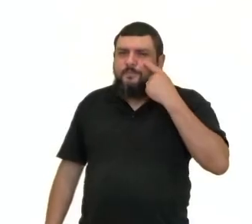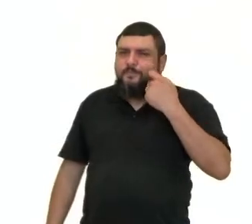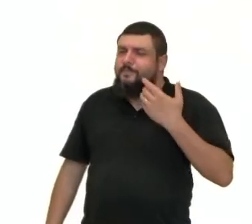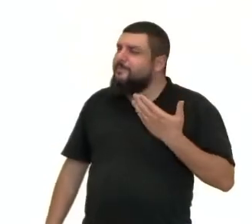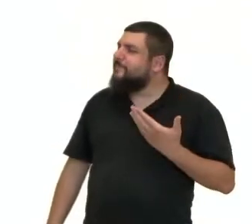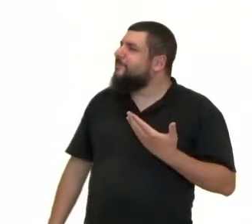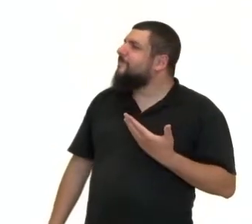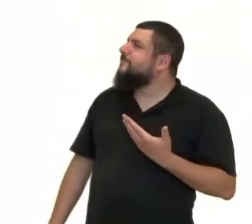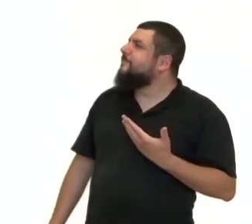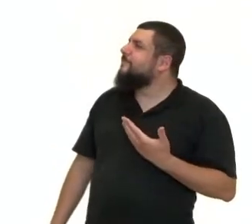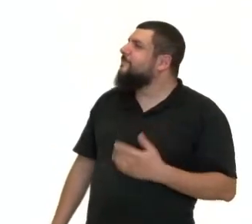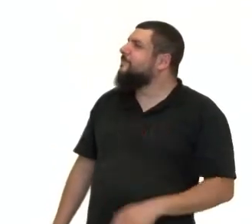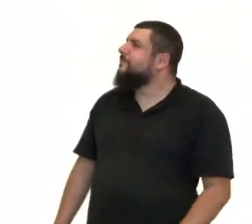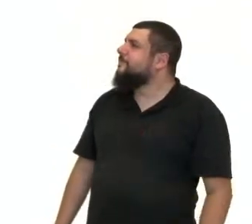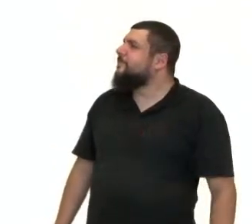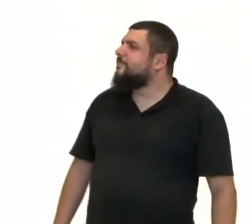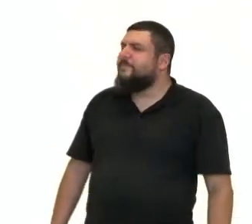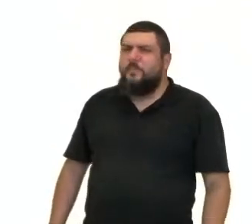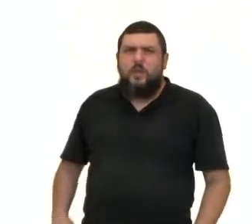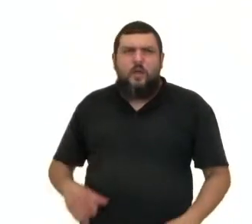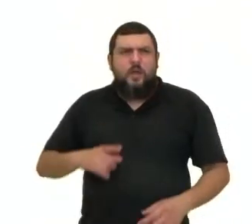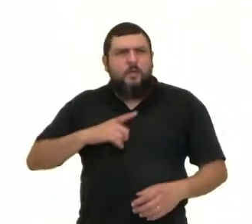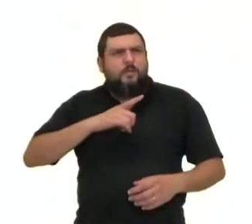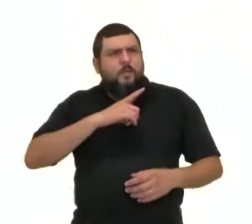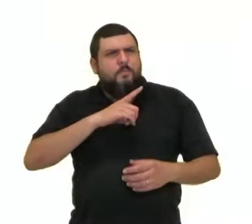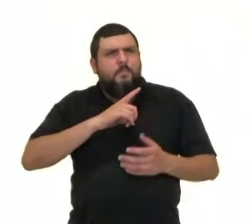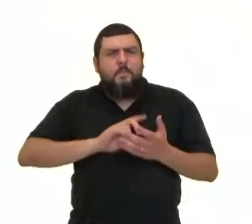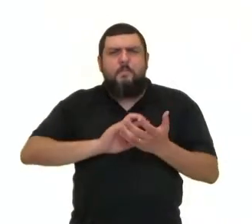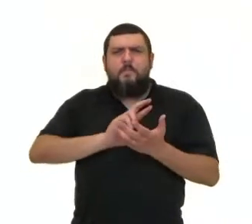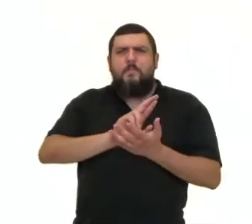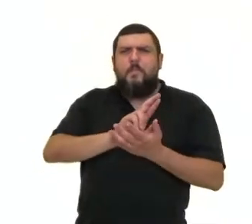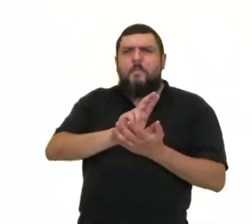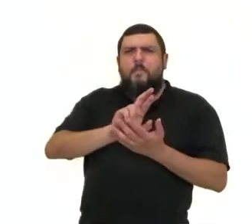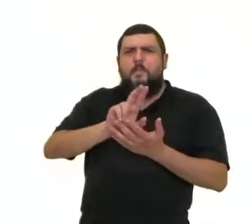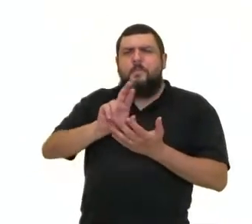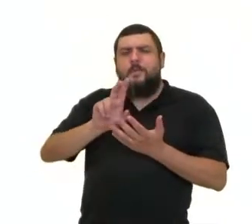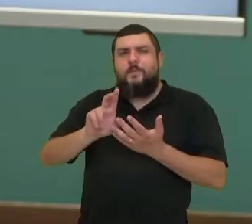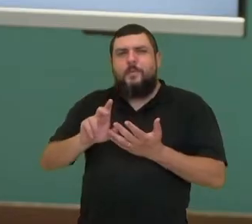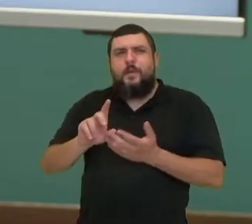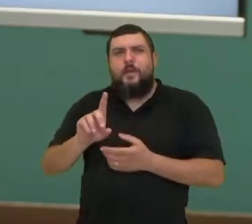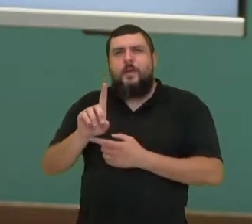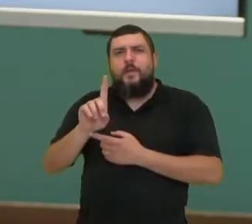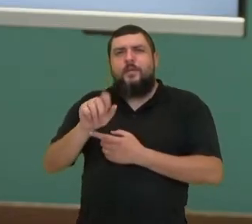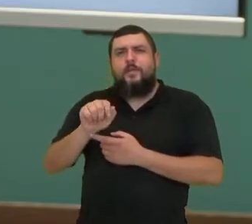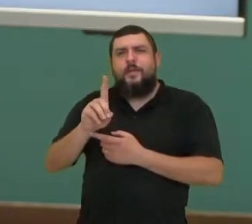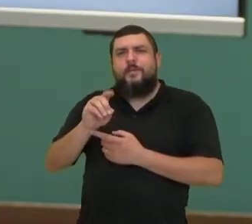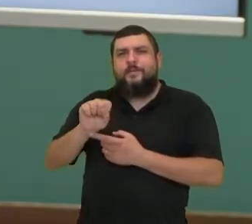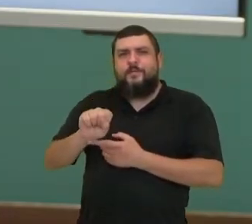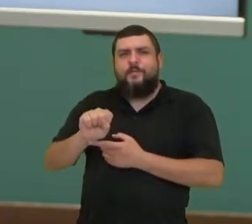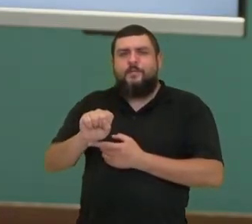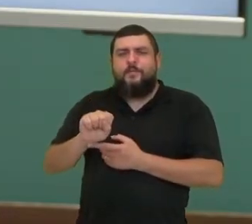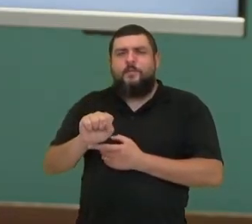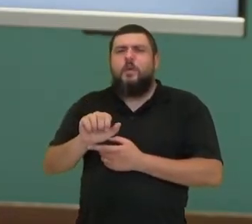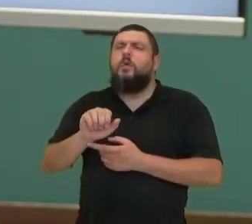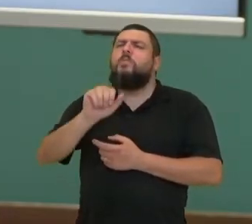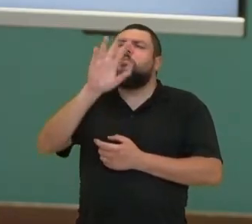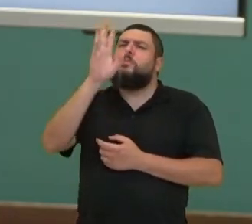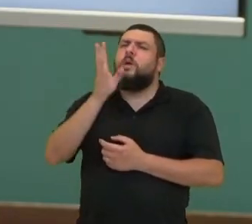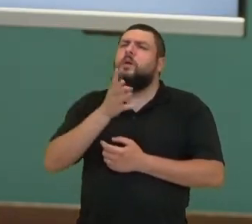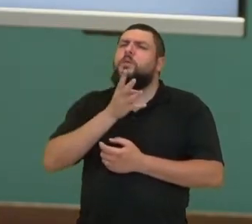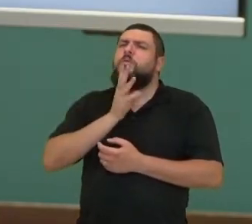vejam todos os tipos de dados, né? O mais comum é esse, em forma de cubo com 6